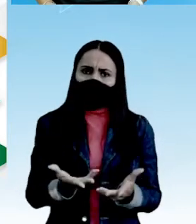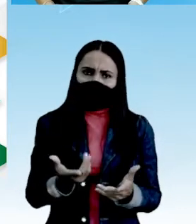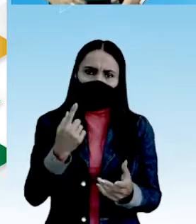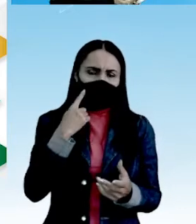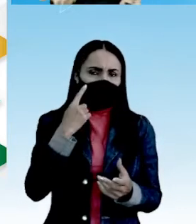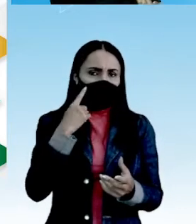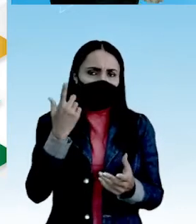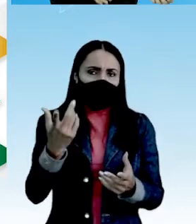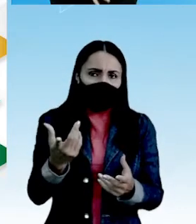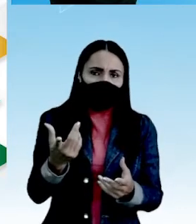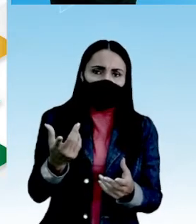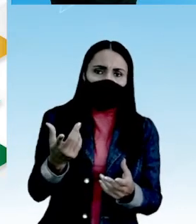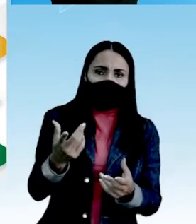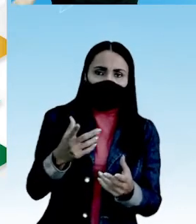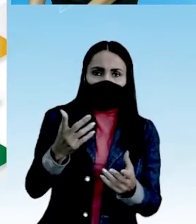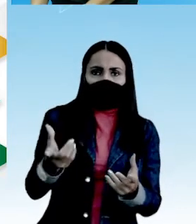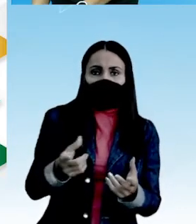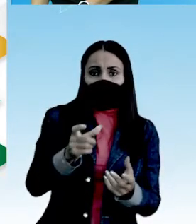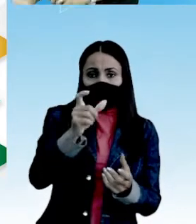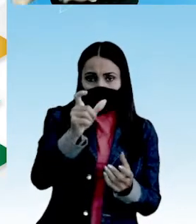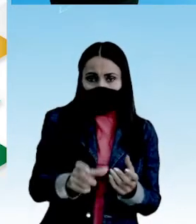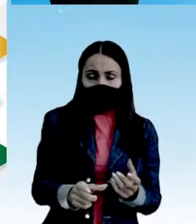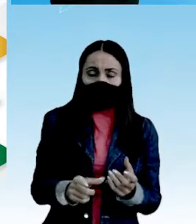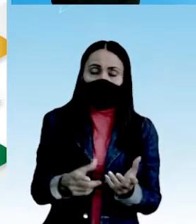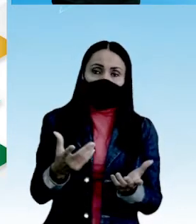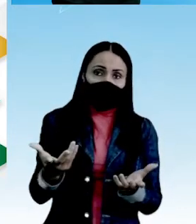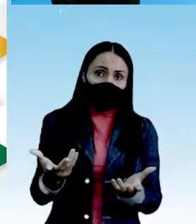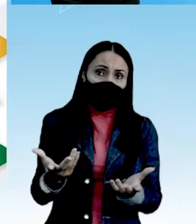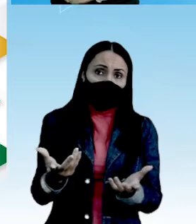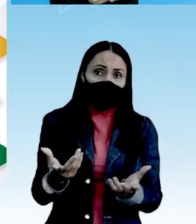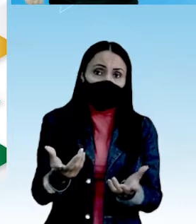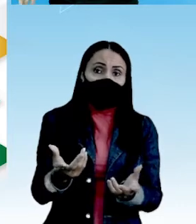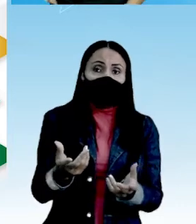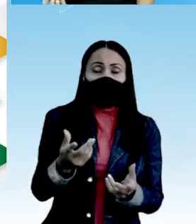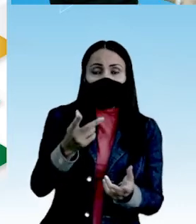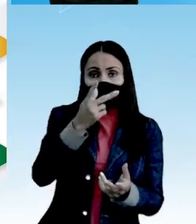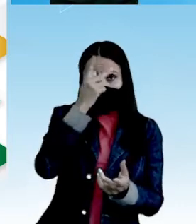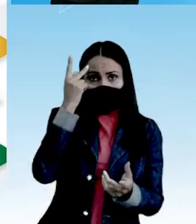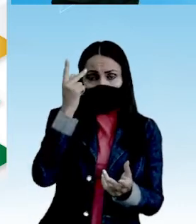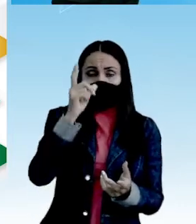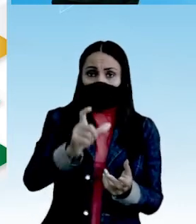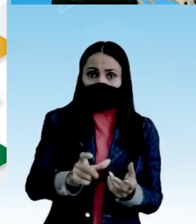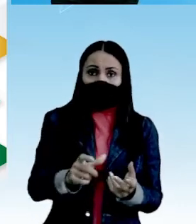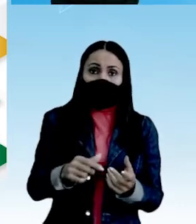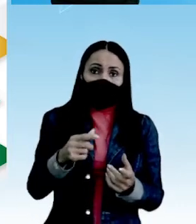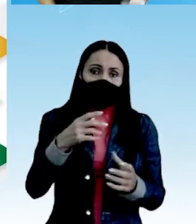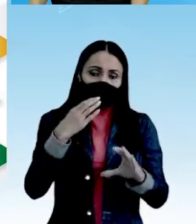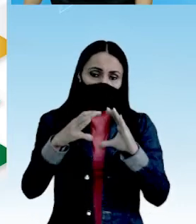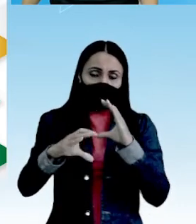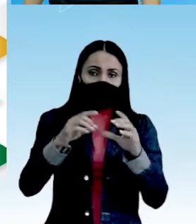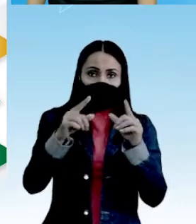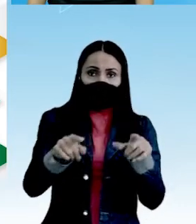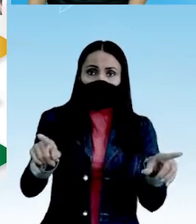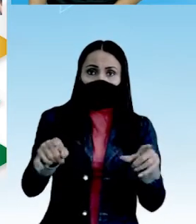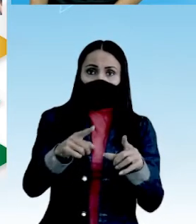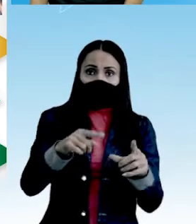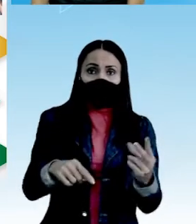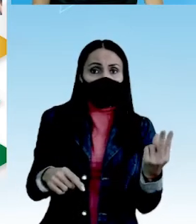né? E realmente, então, a música Imagine, né? Imagine all the people é de John e